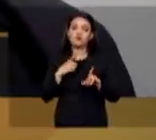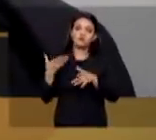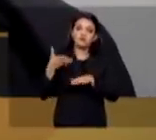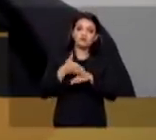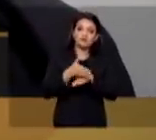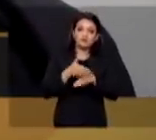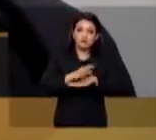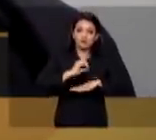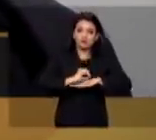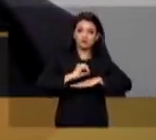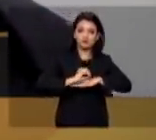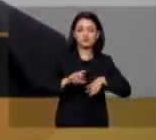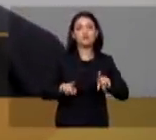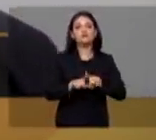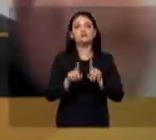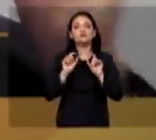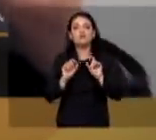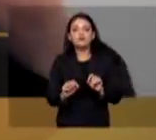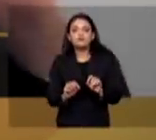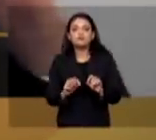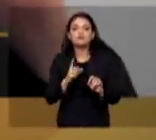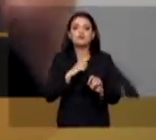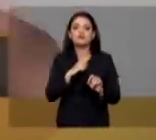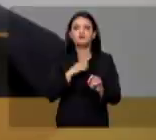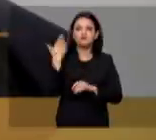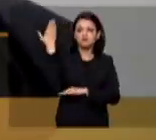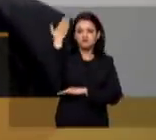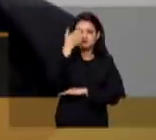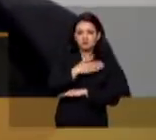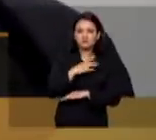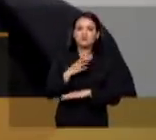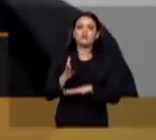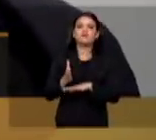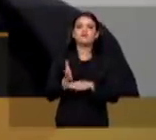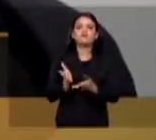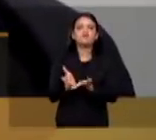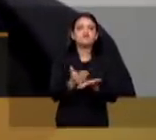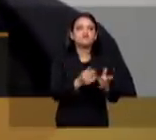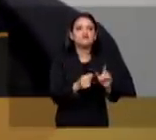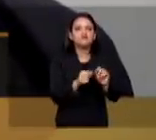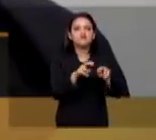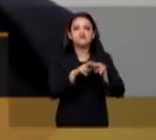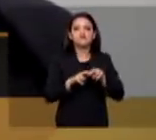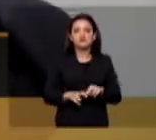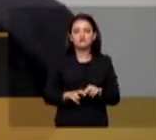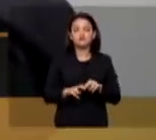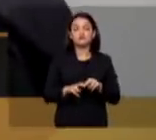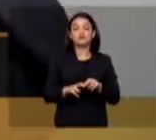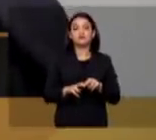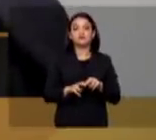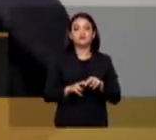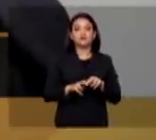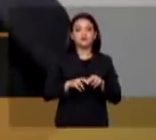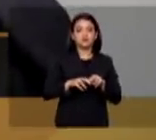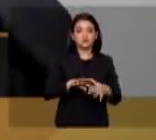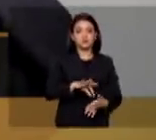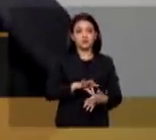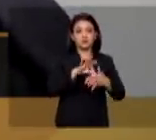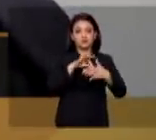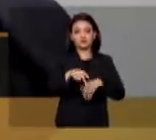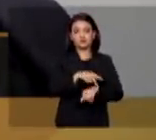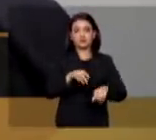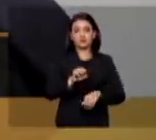relacionadas, bem como do material supostamente fornecido por autoridades suíças ao Ministério Público Federal. Na